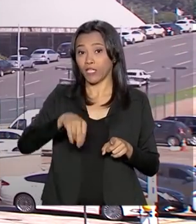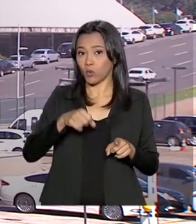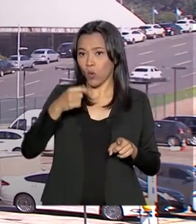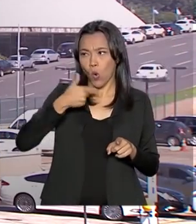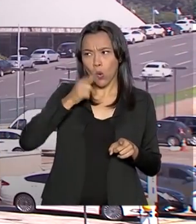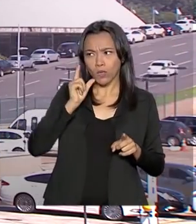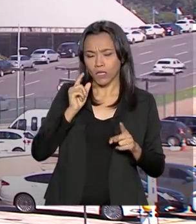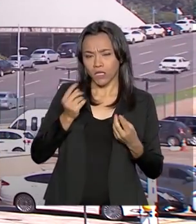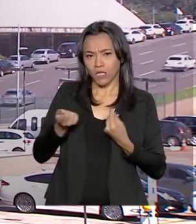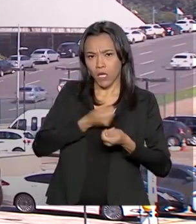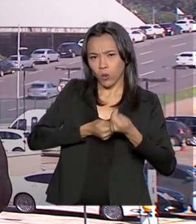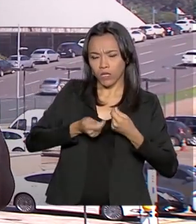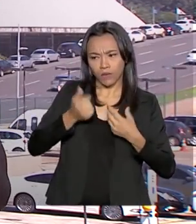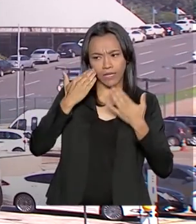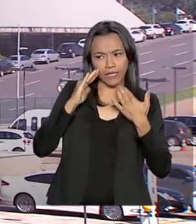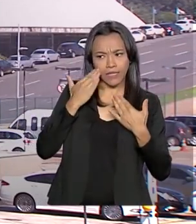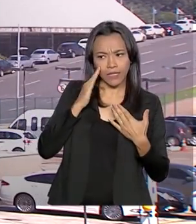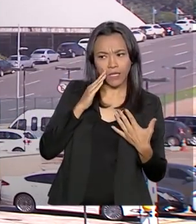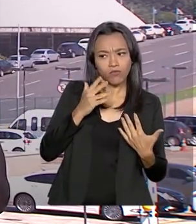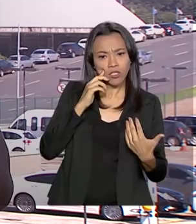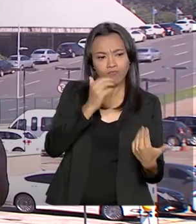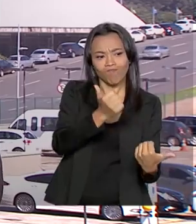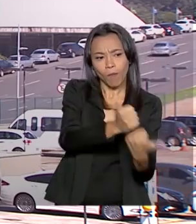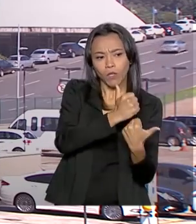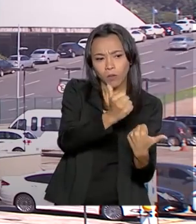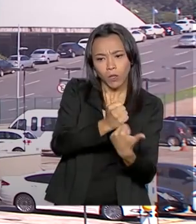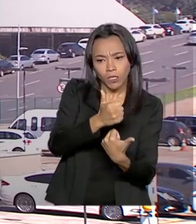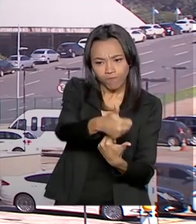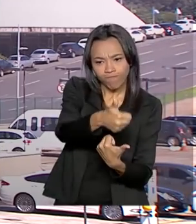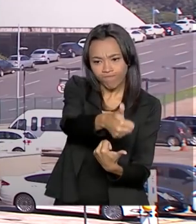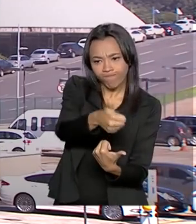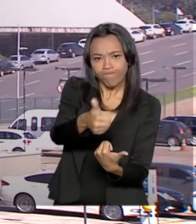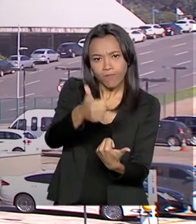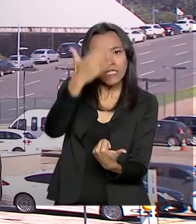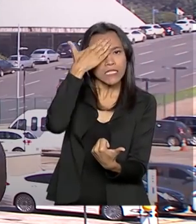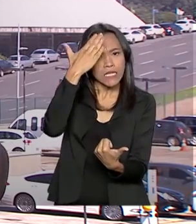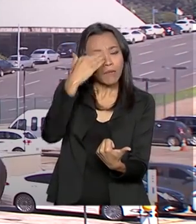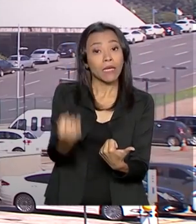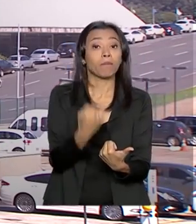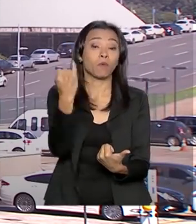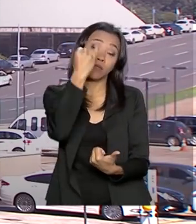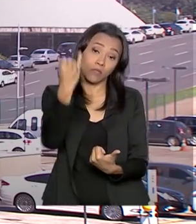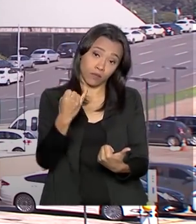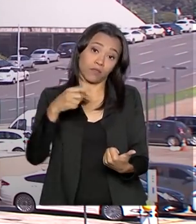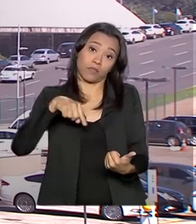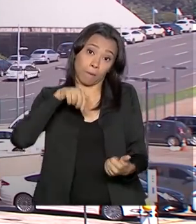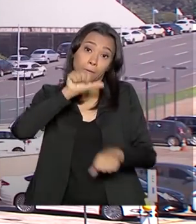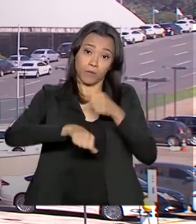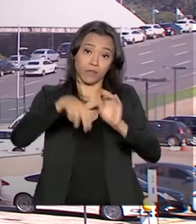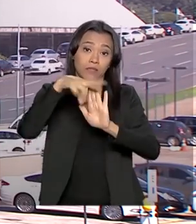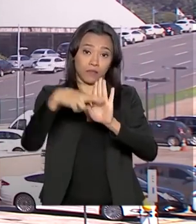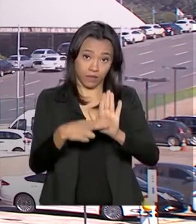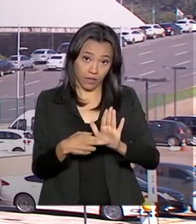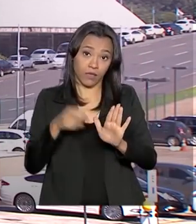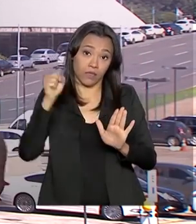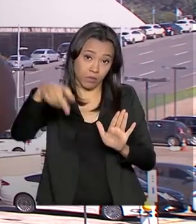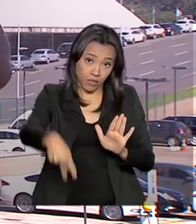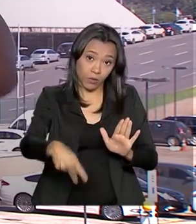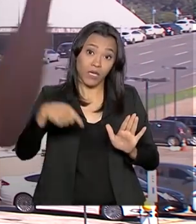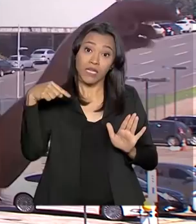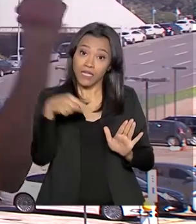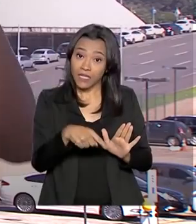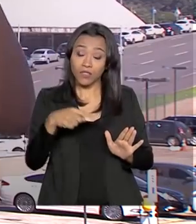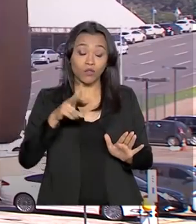entendeu que os partidos aliados já estão convencidos da necessidade dessa reforma e que essas alterações não vão comprometer